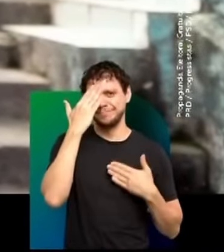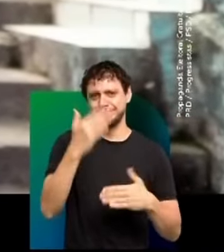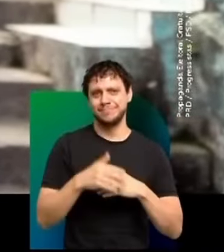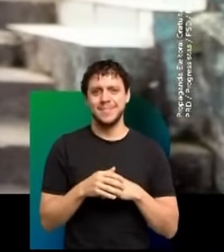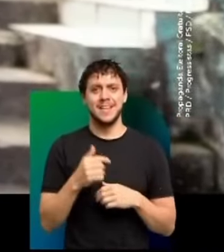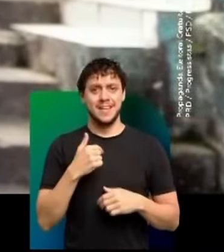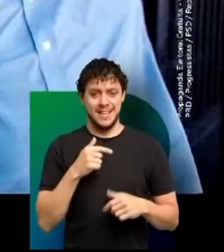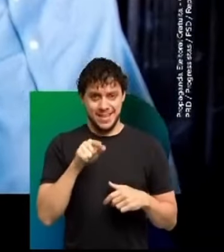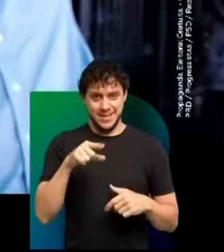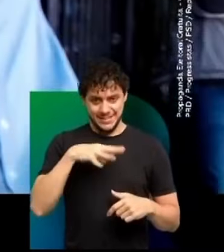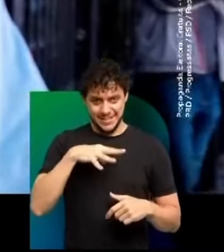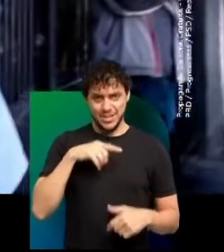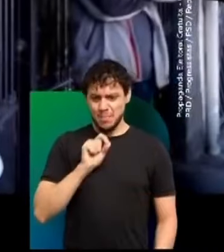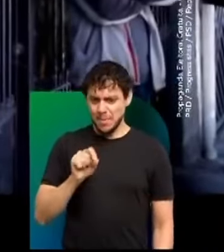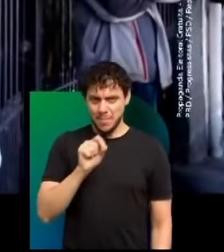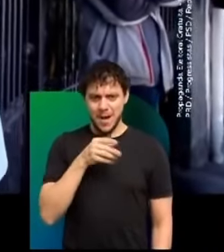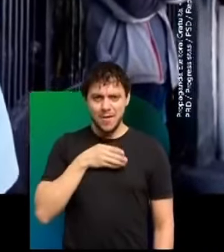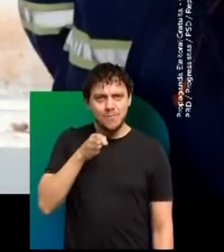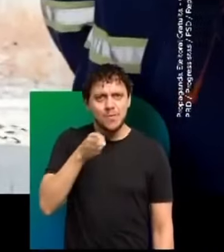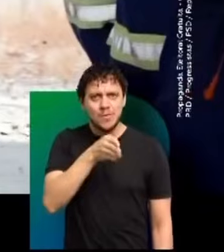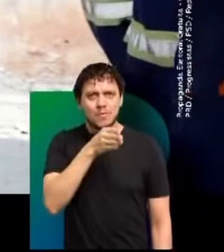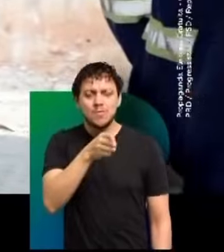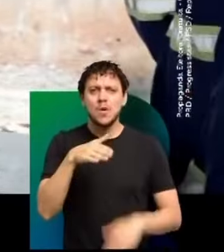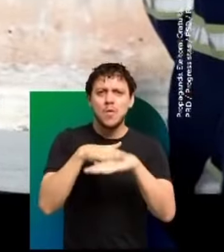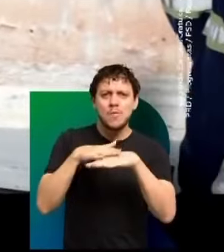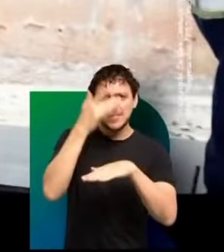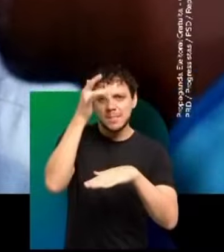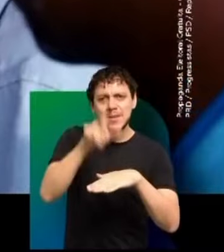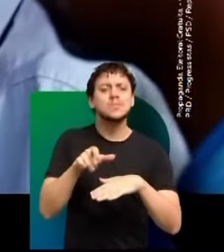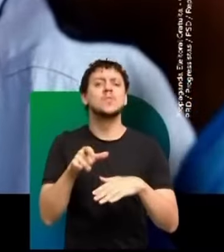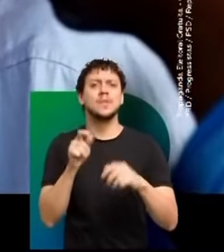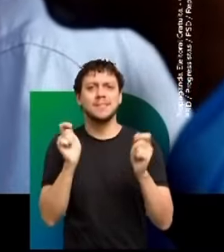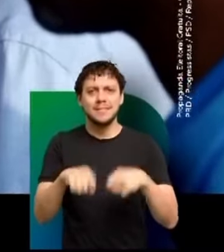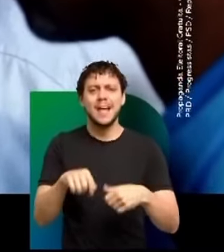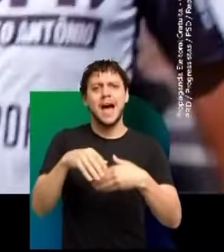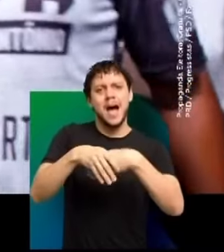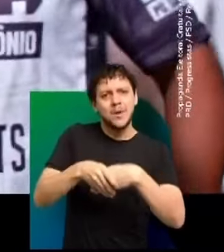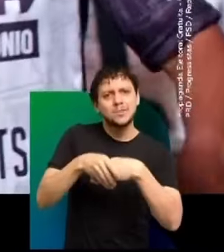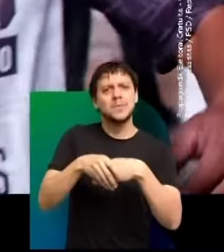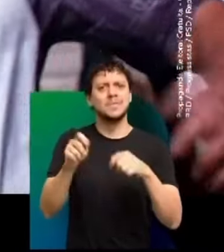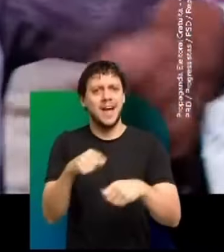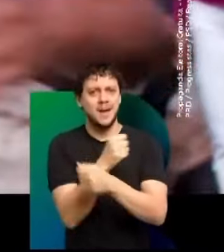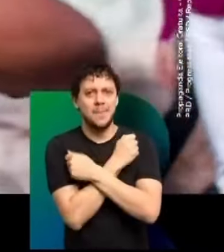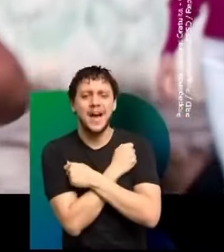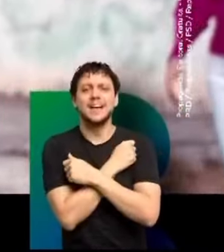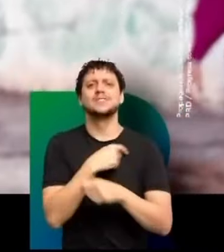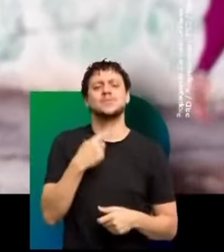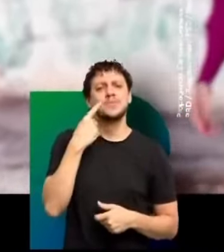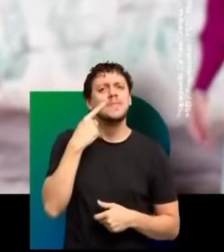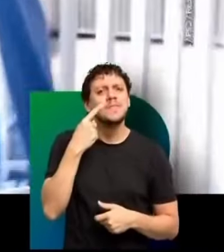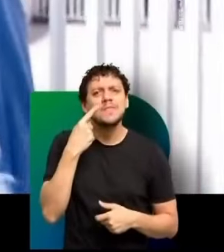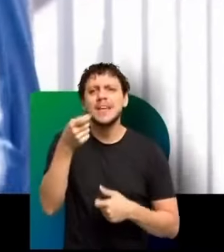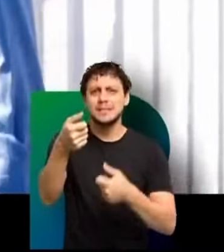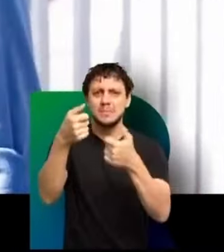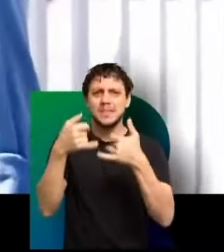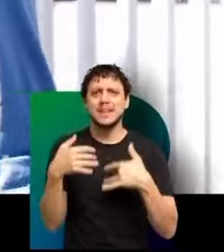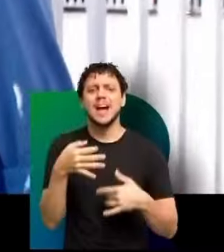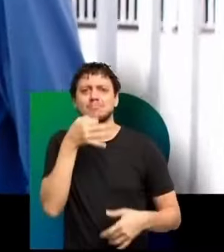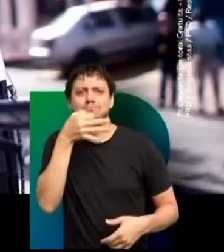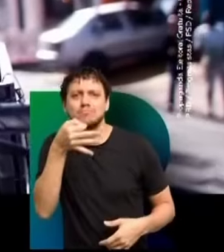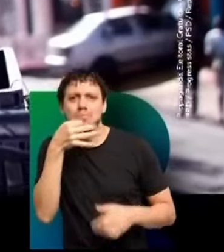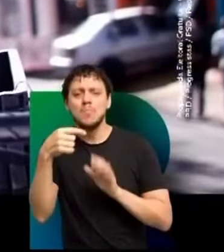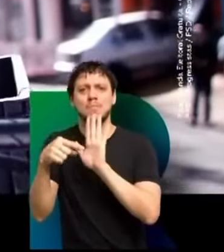de agradecimento. Por cada canto que eu passei dessa cidade, que eu conversei com as pessoas, pude ter aquele aperto de mão, aquele abraço, escutar os